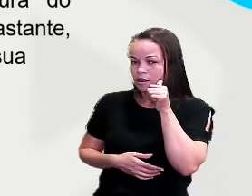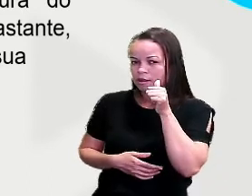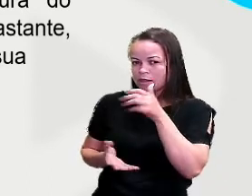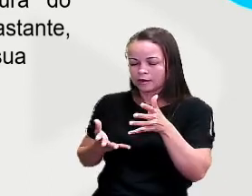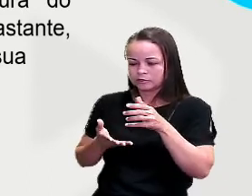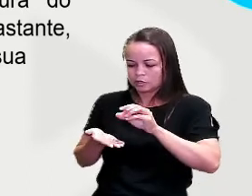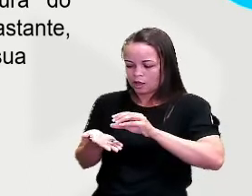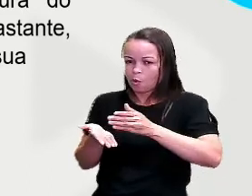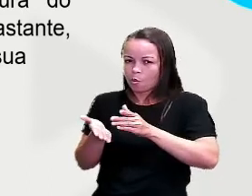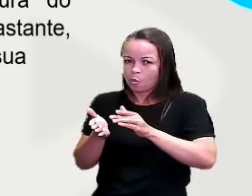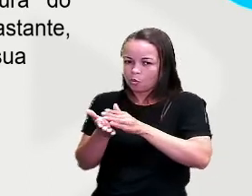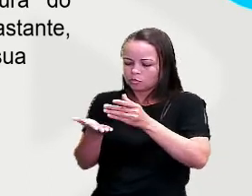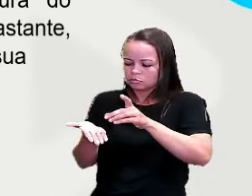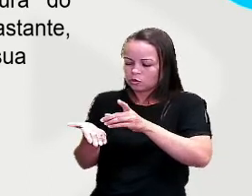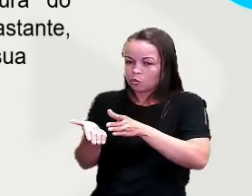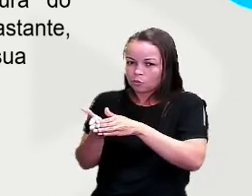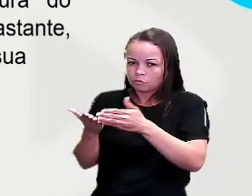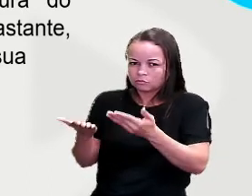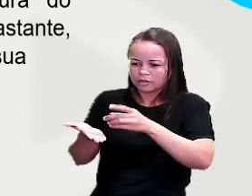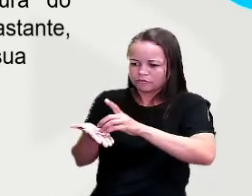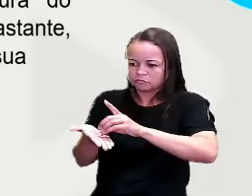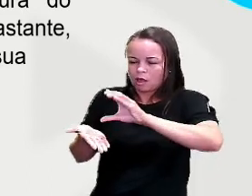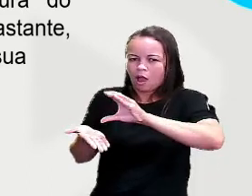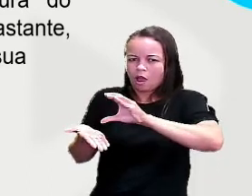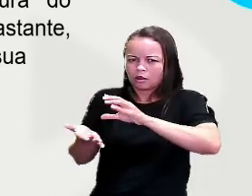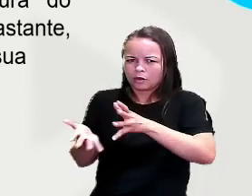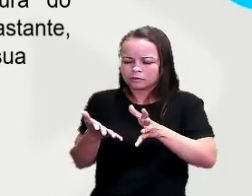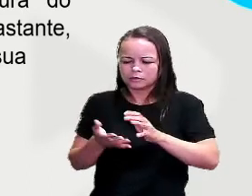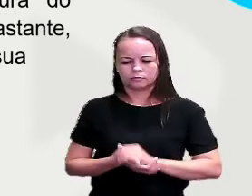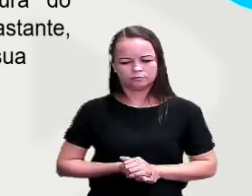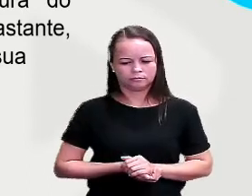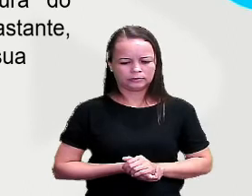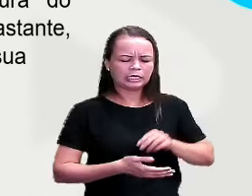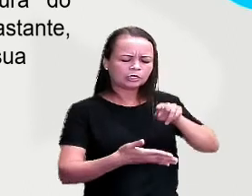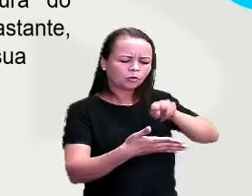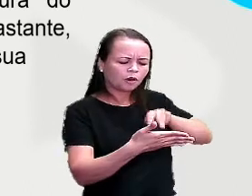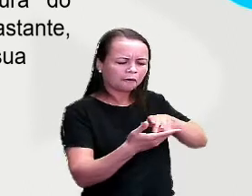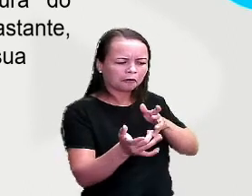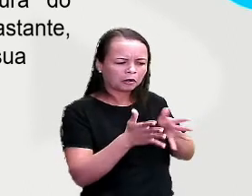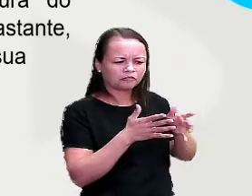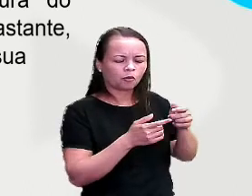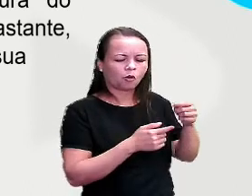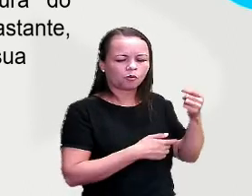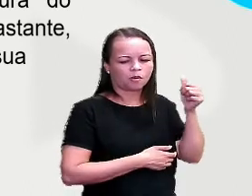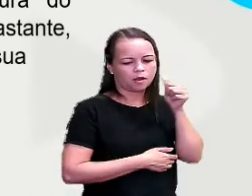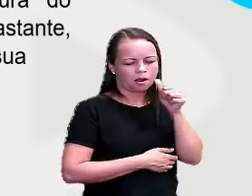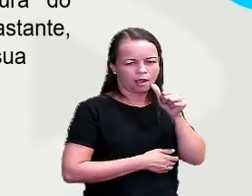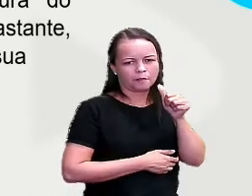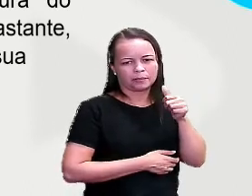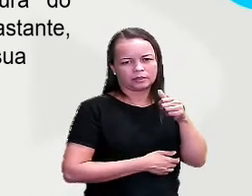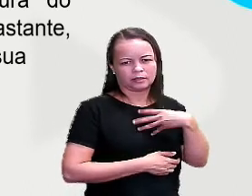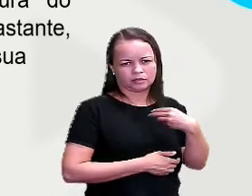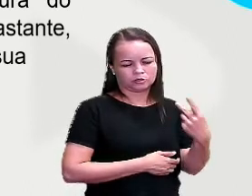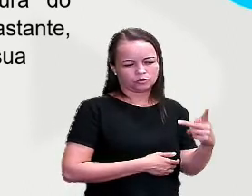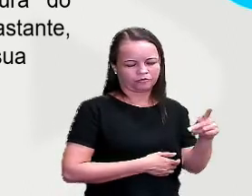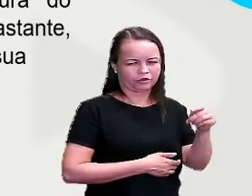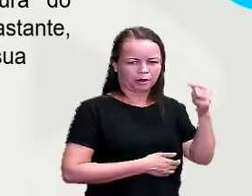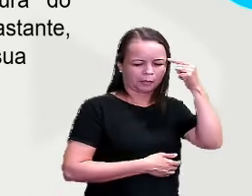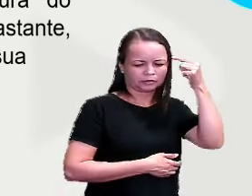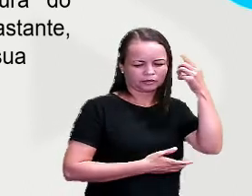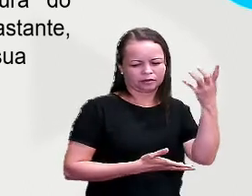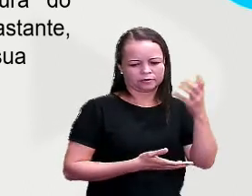consultar o dicionário para tirar uma dúvida e não ler o livro, como sua filha pensava. e demonstrou que a leitura do dicionário o desagradou bastante,